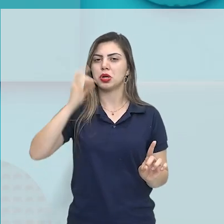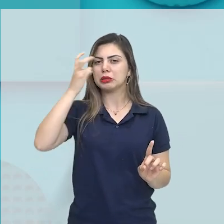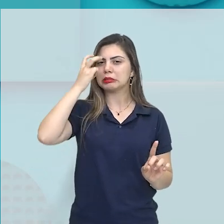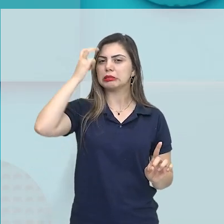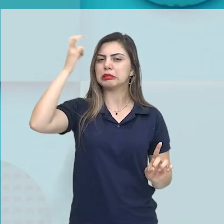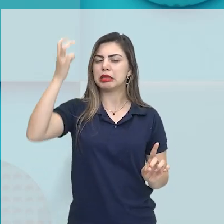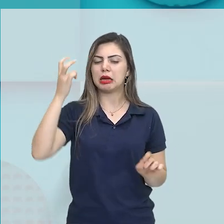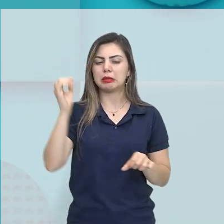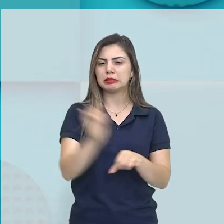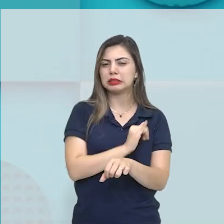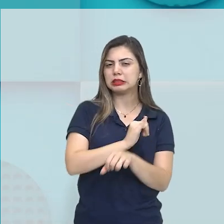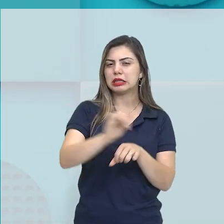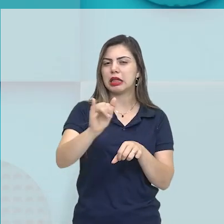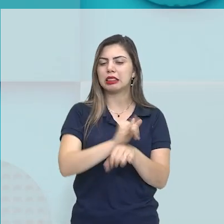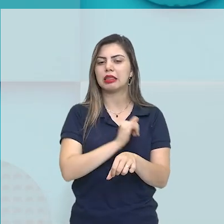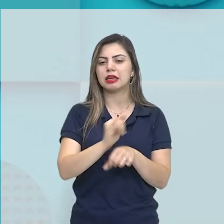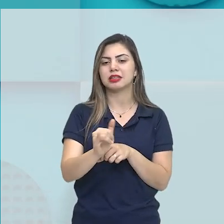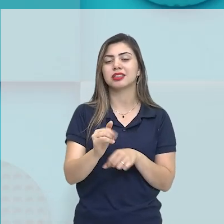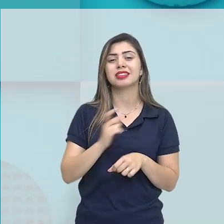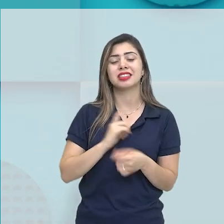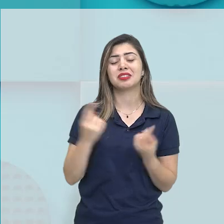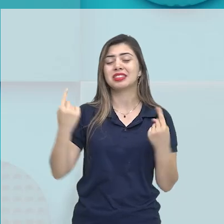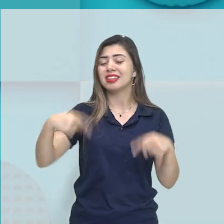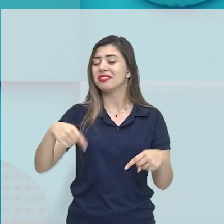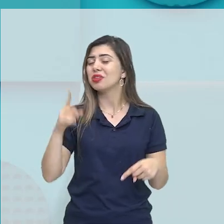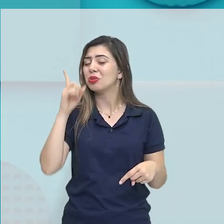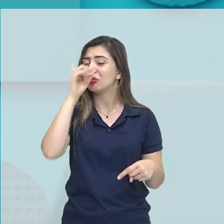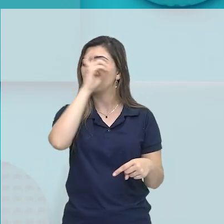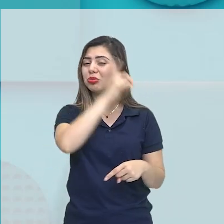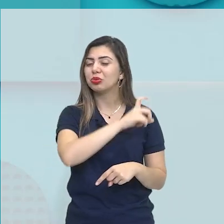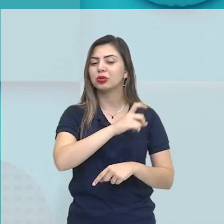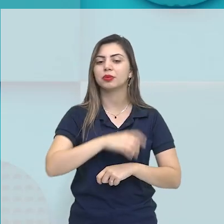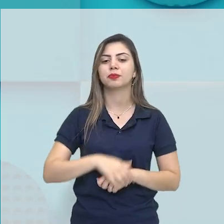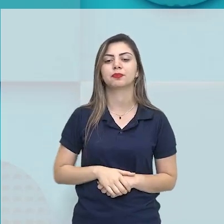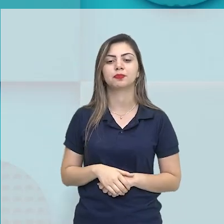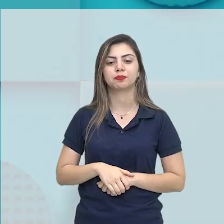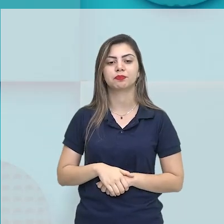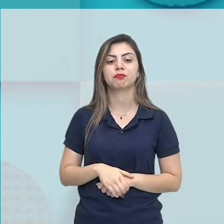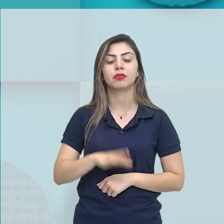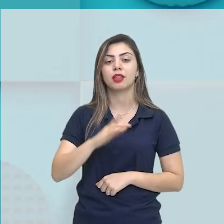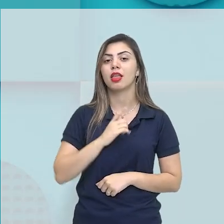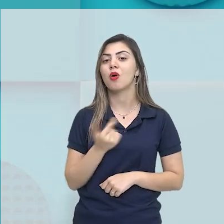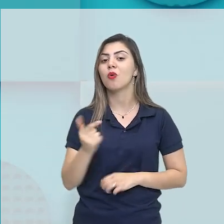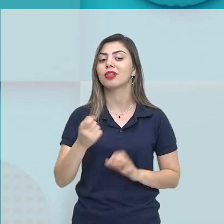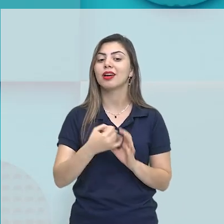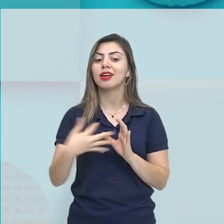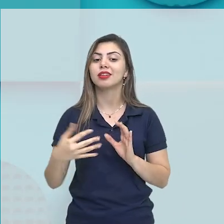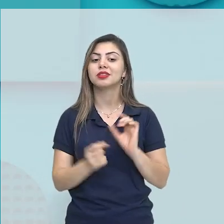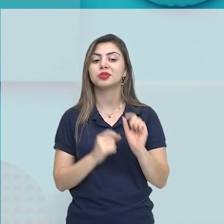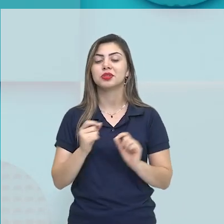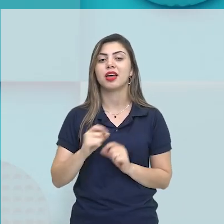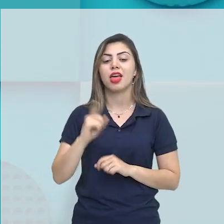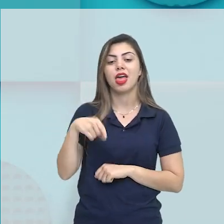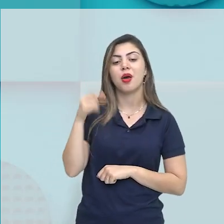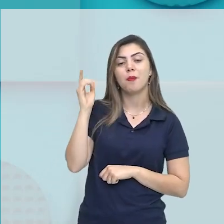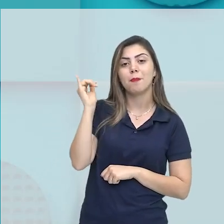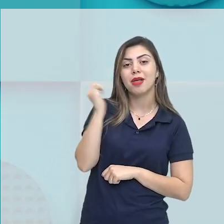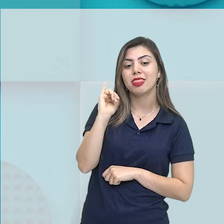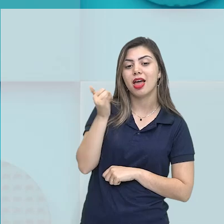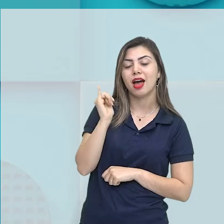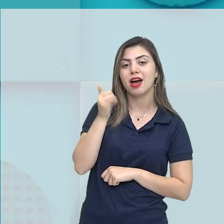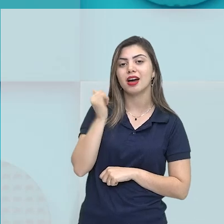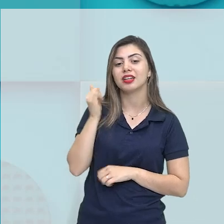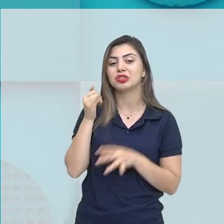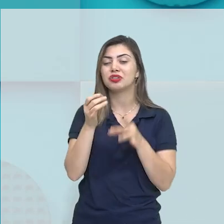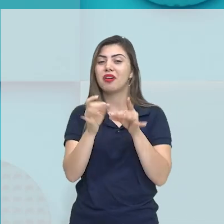inteligência, astúcia, e enfrenta diversos desafios em sua jornada. Outra característica é uma narrativa